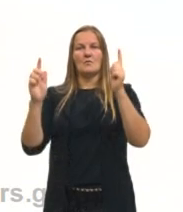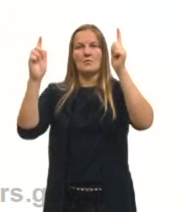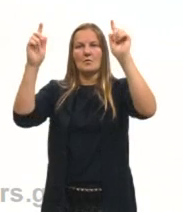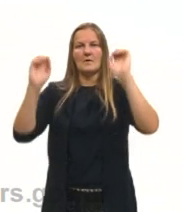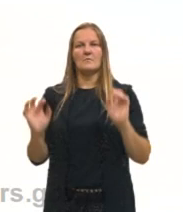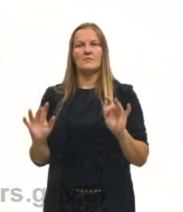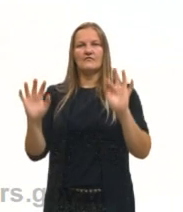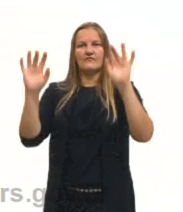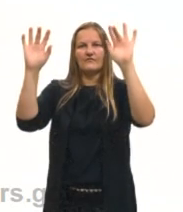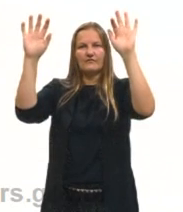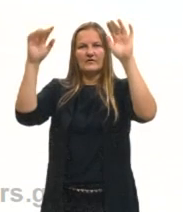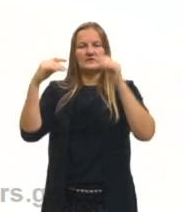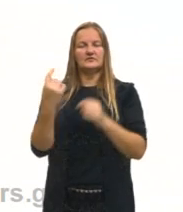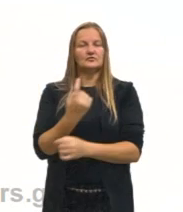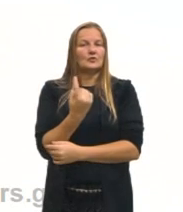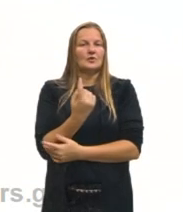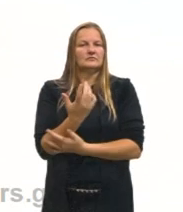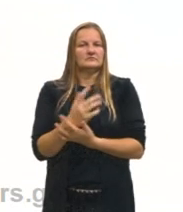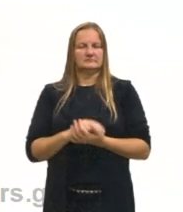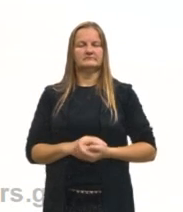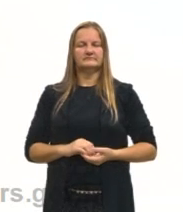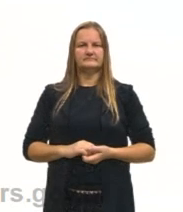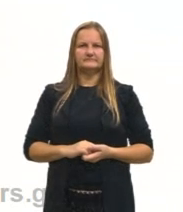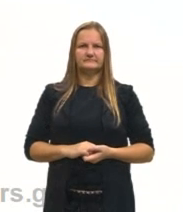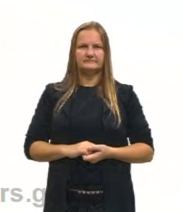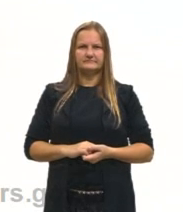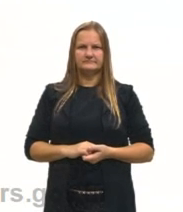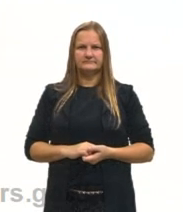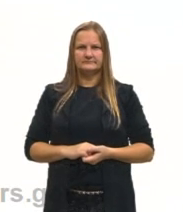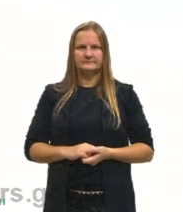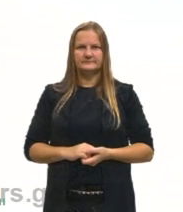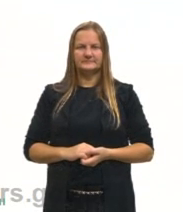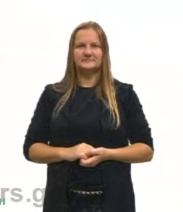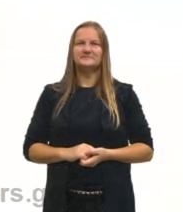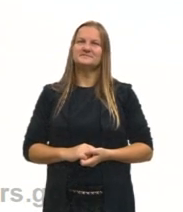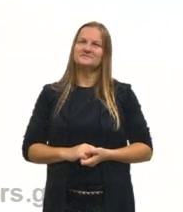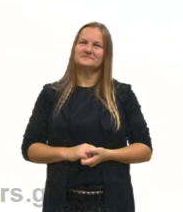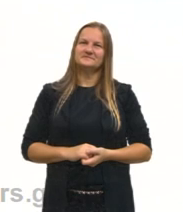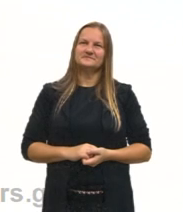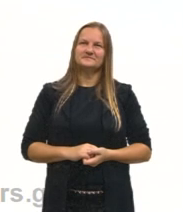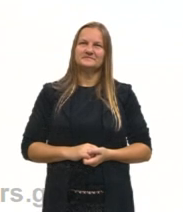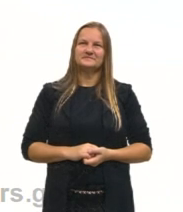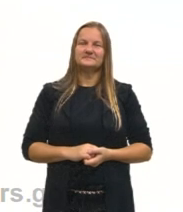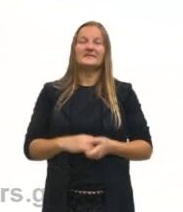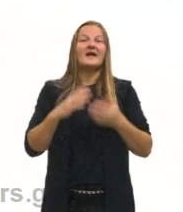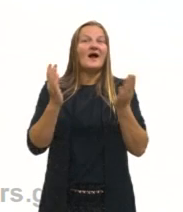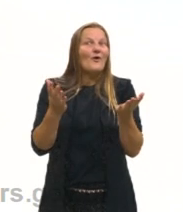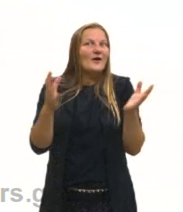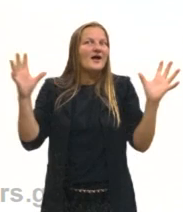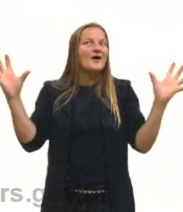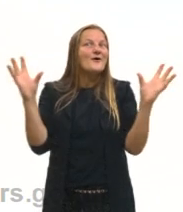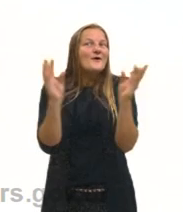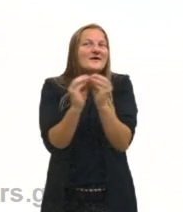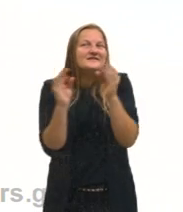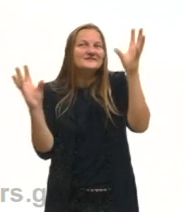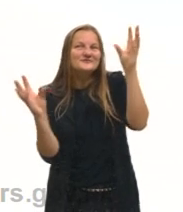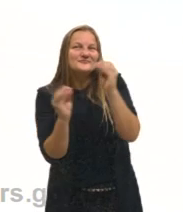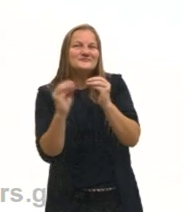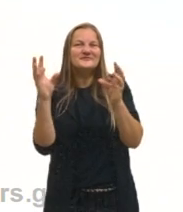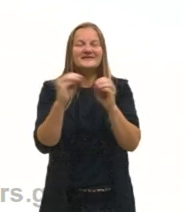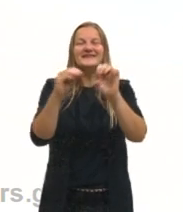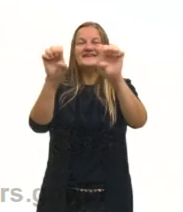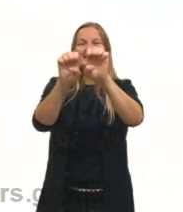outras substâncias tá de fazer ligações químicas e aqui trazendo um resumo da